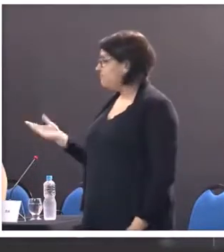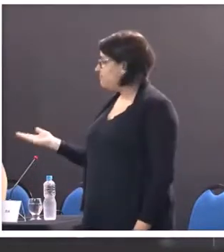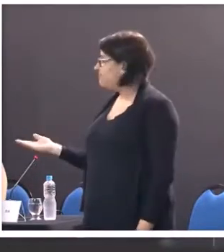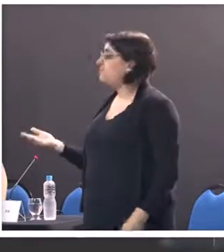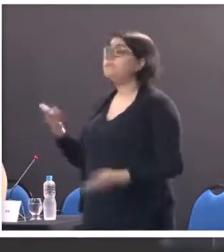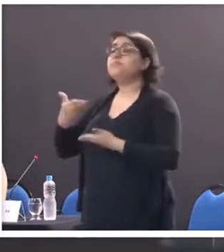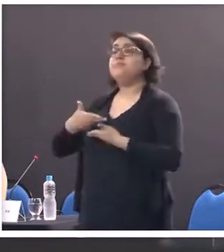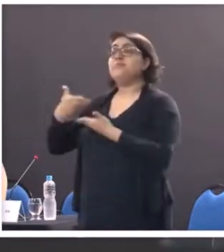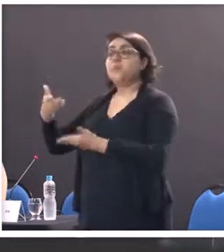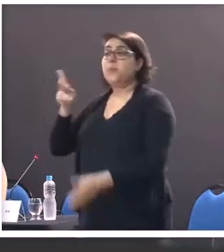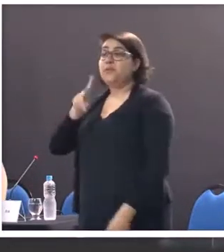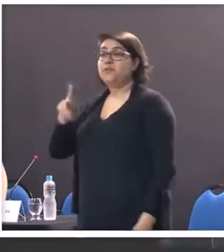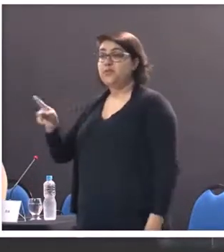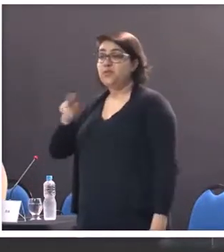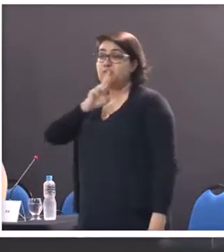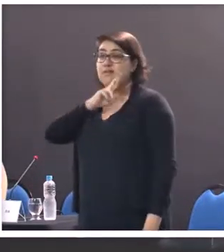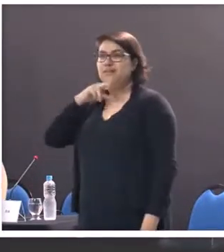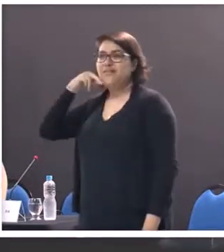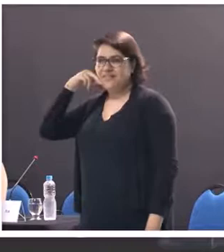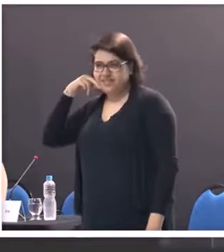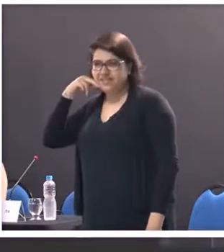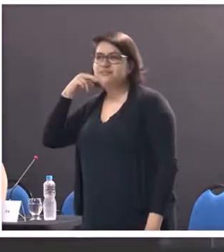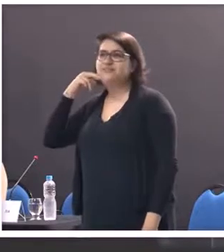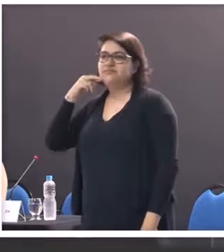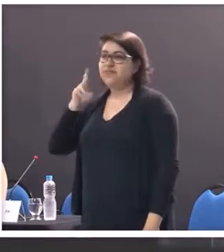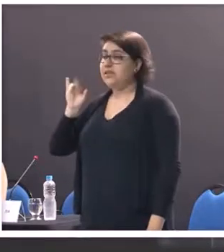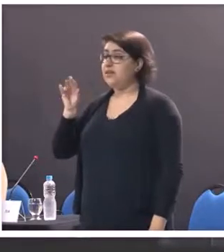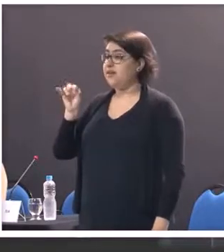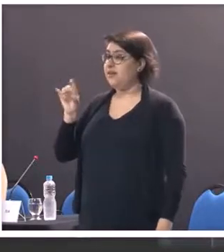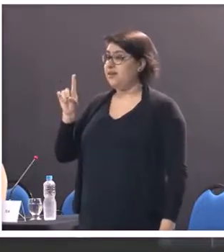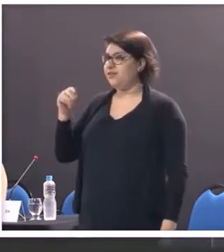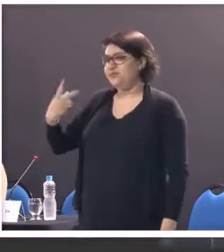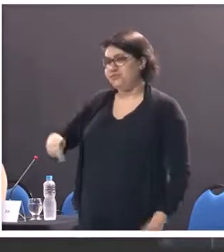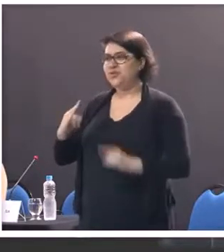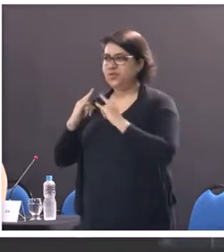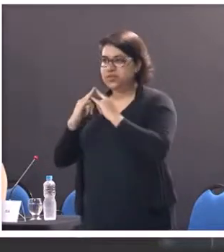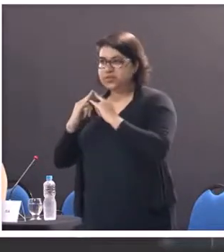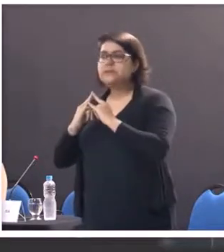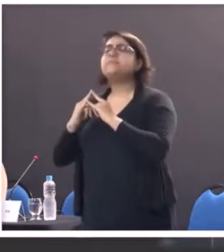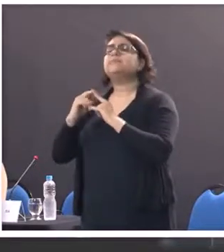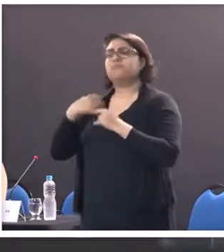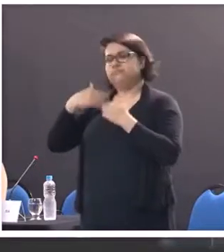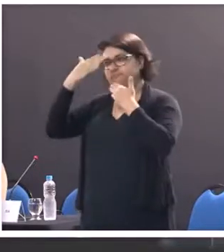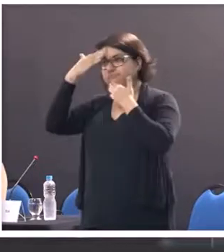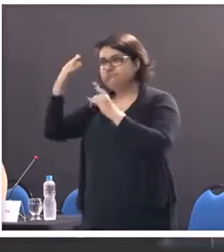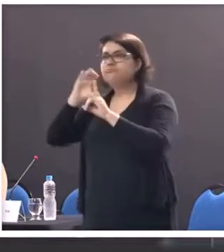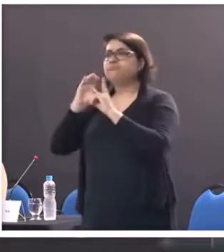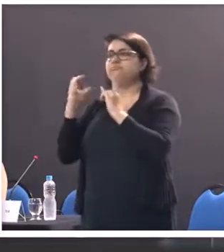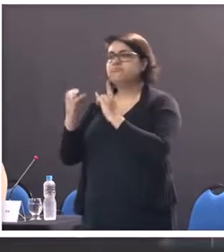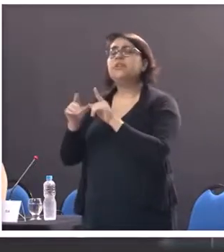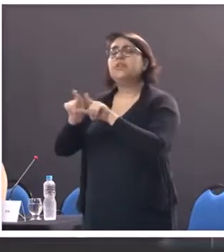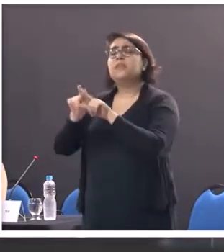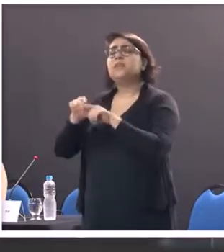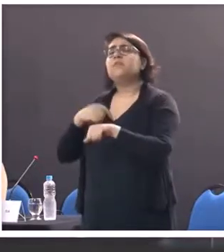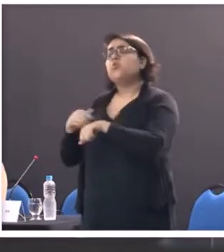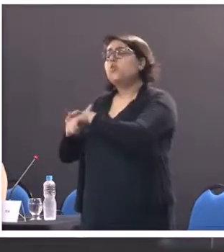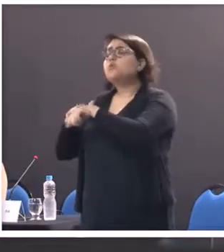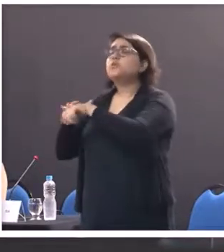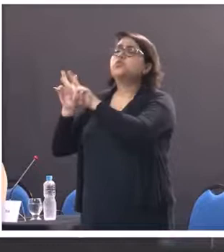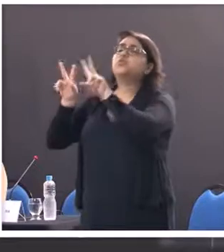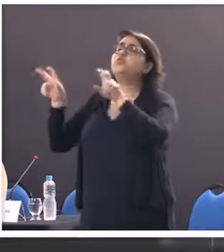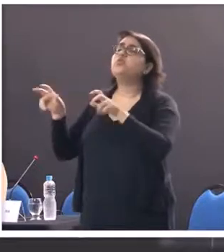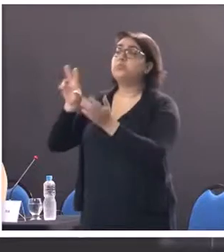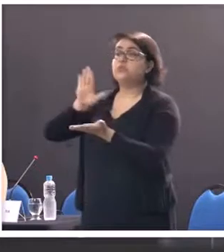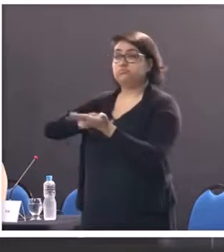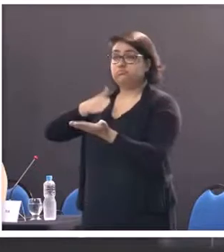pelo professor Ricardo, pela comissão do COIMES, e agradeço muito ao convite para a gente estar conversando um pouco sobre